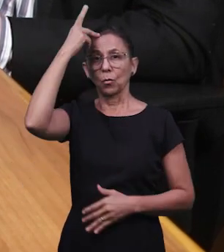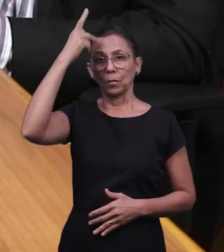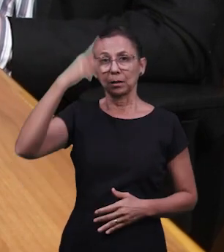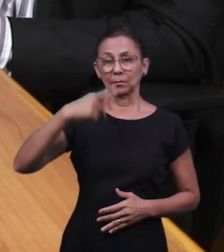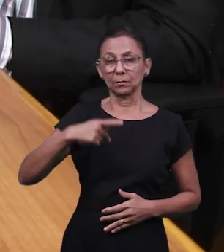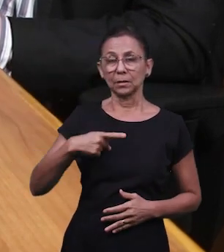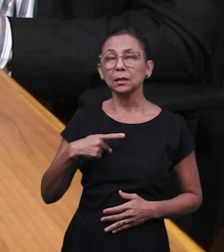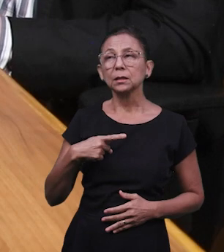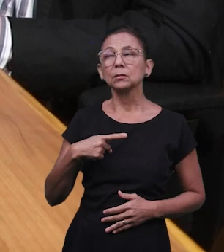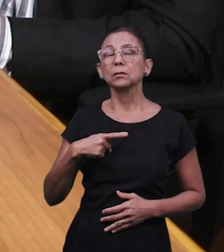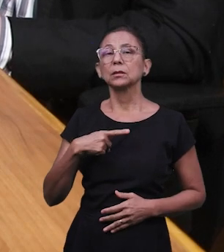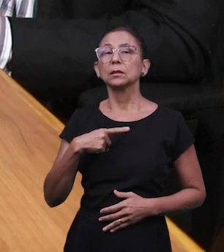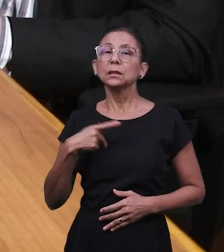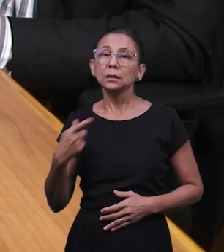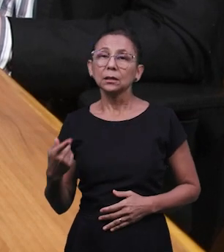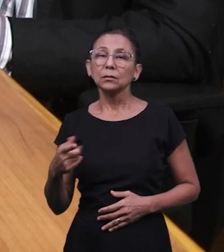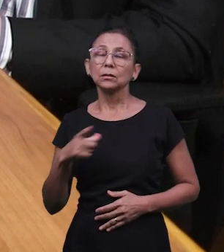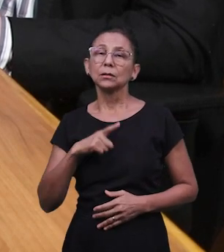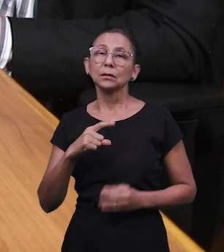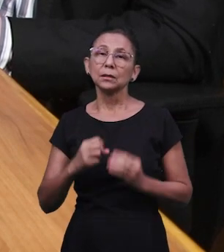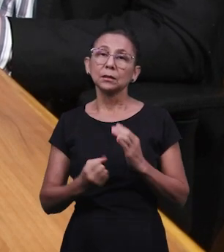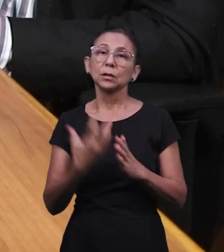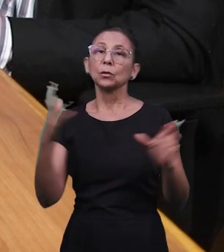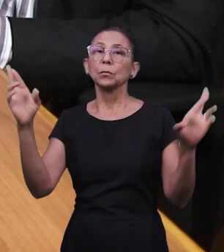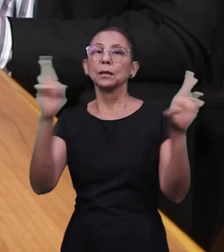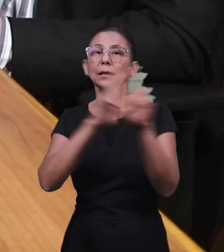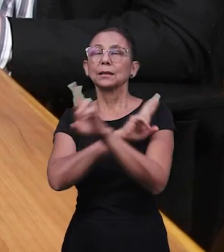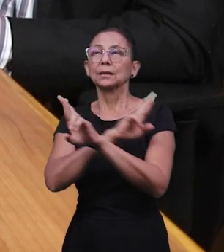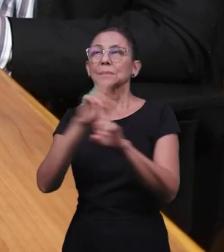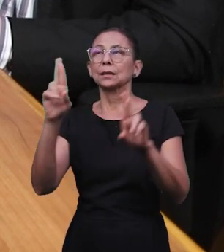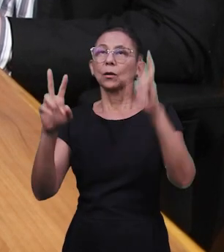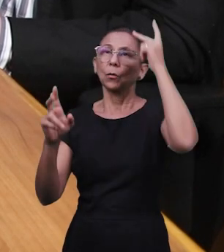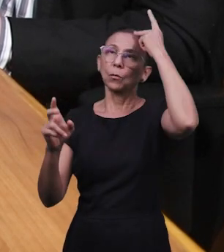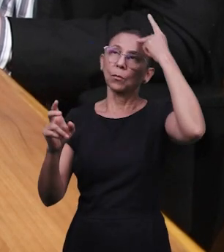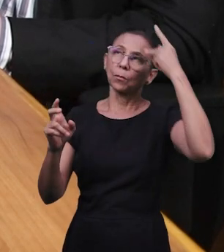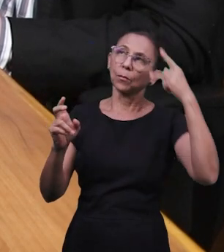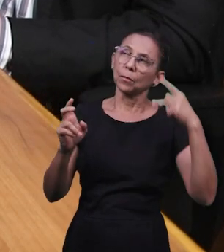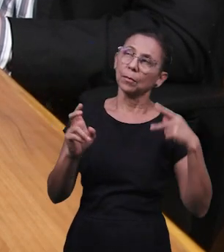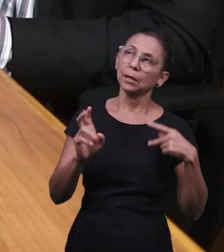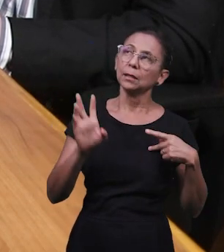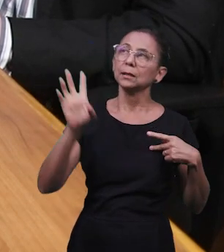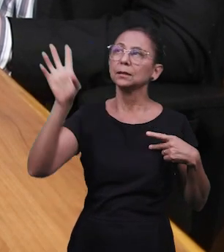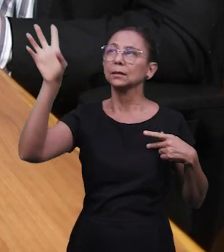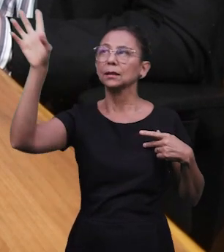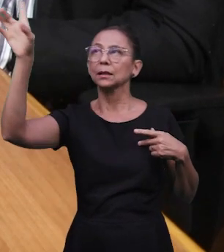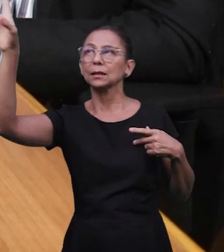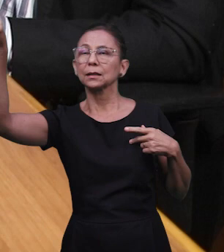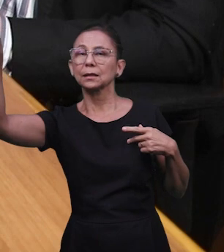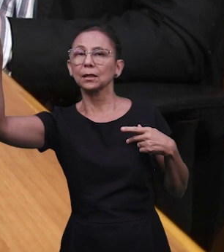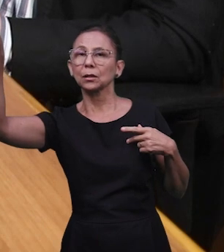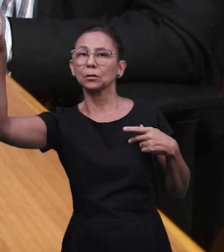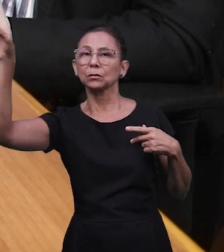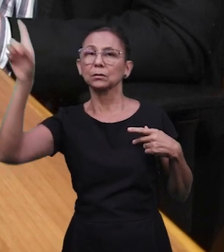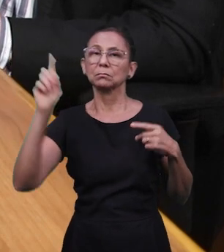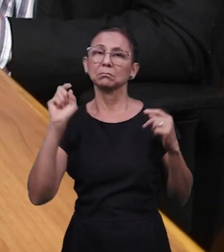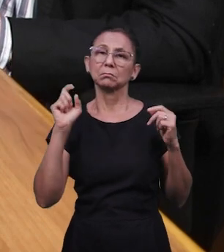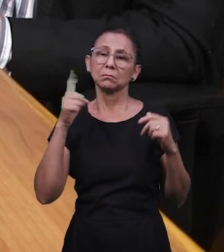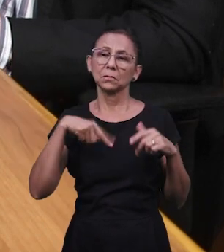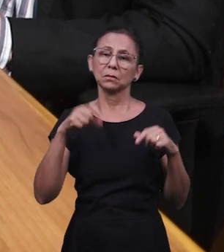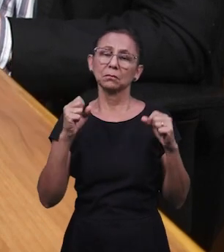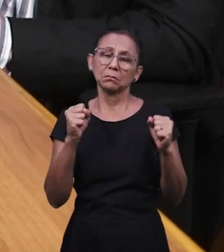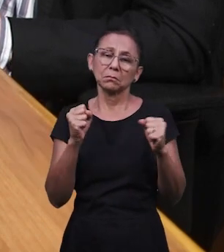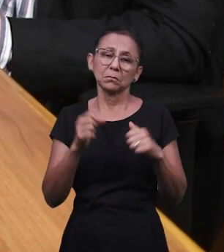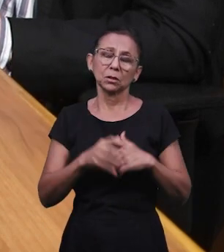de ligação entre ele, Deus, e o homem. Não é o homem em direção a Deus. Nós podemos fazer